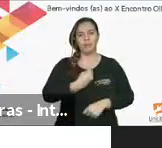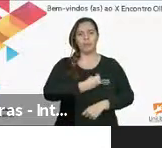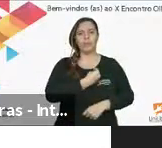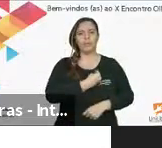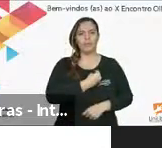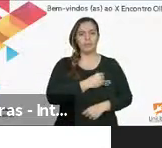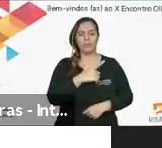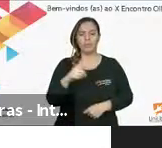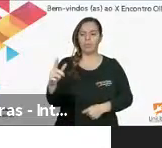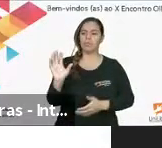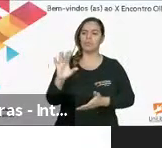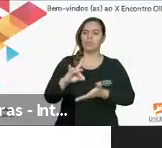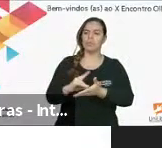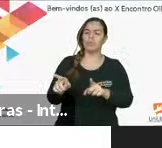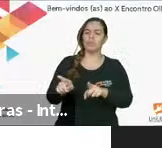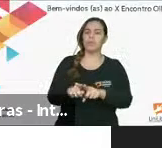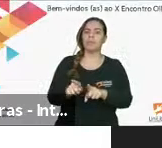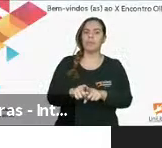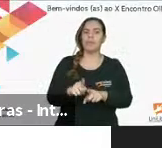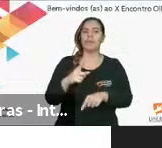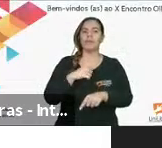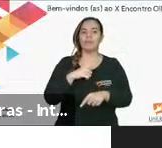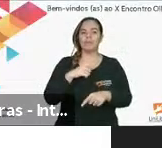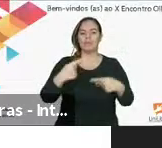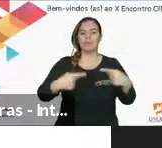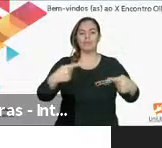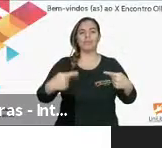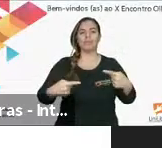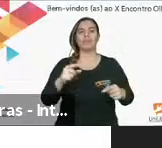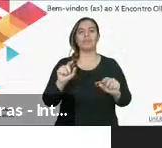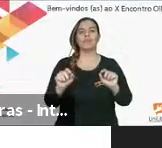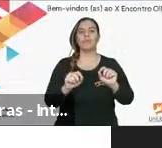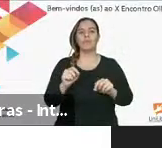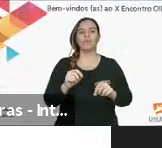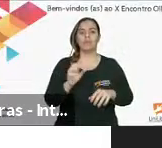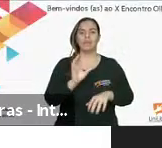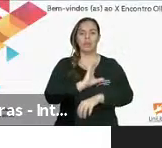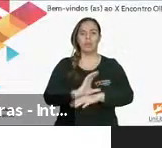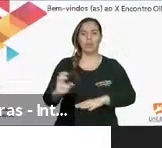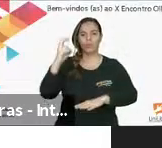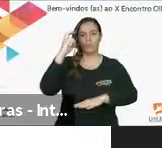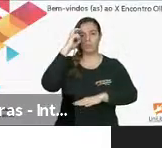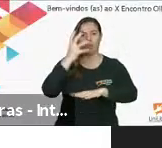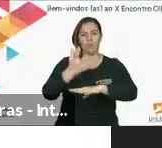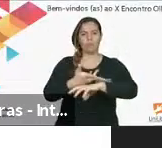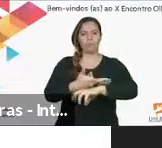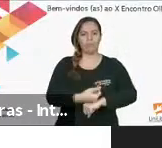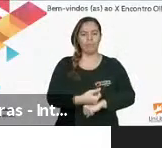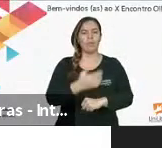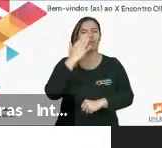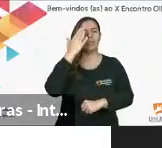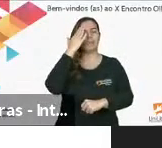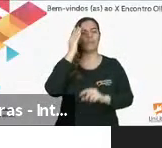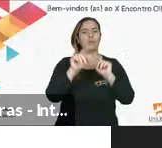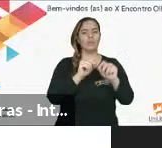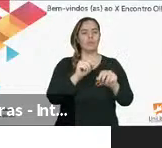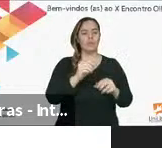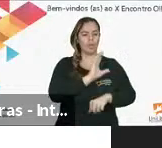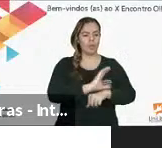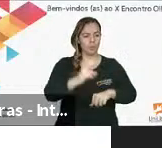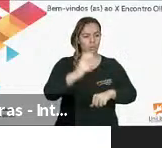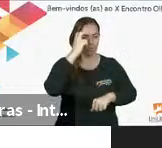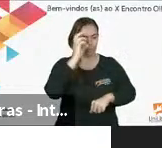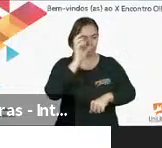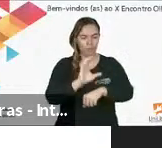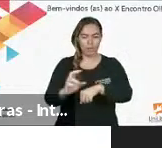mundos de realidade. Aí entra a discussão da interculturalidade. saber que diferentes culturas podem